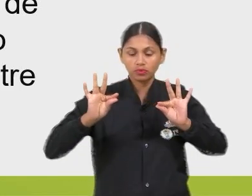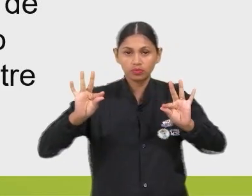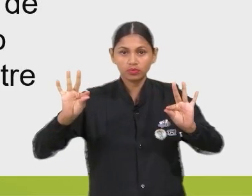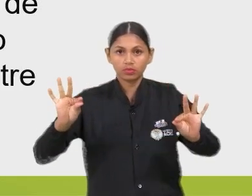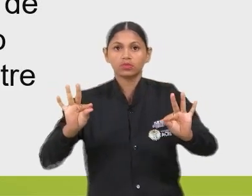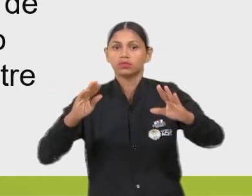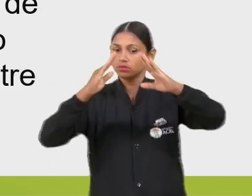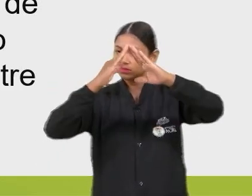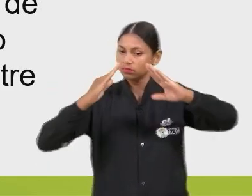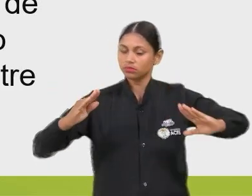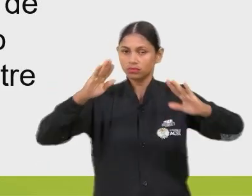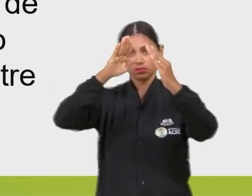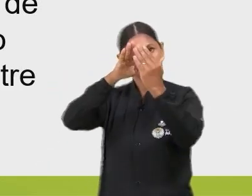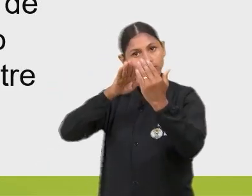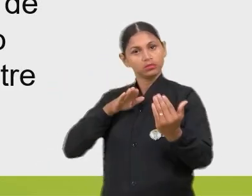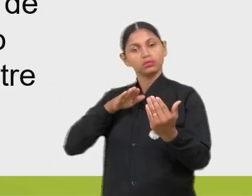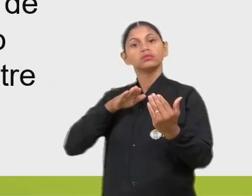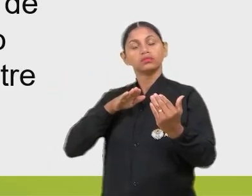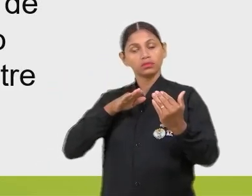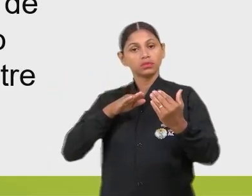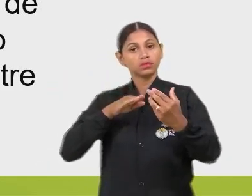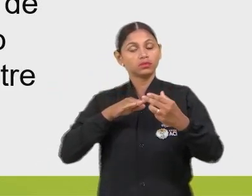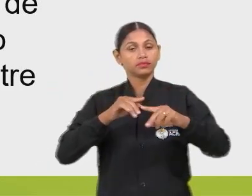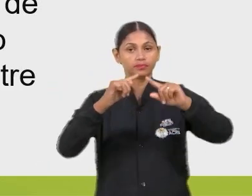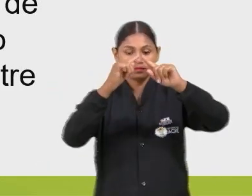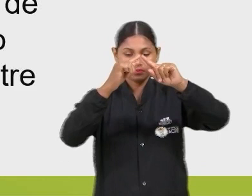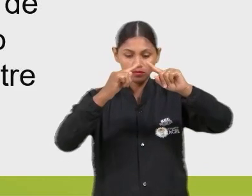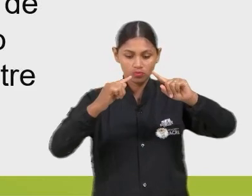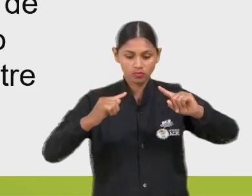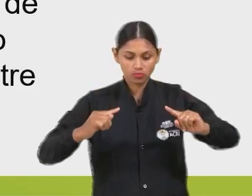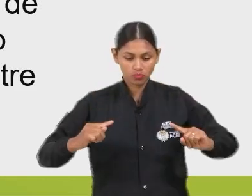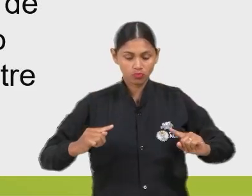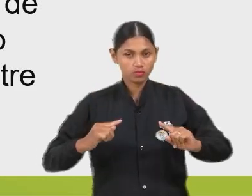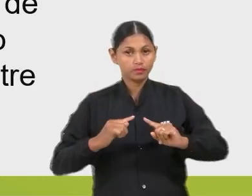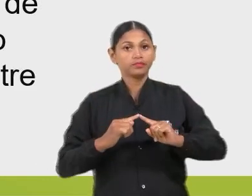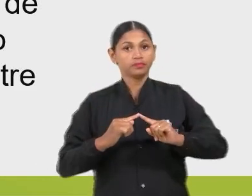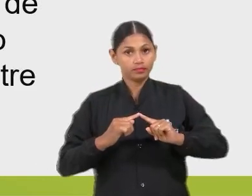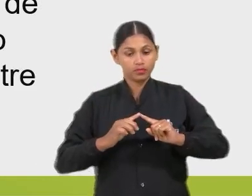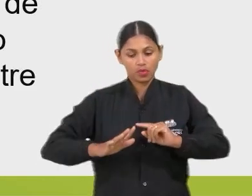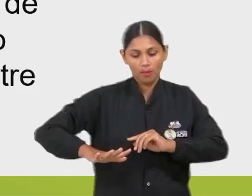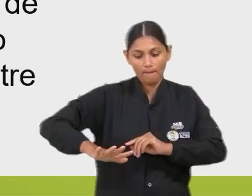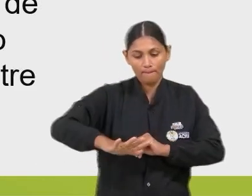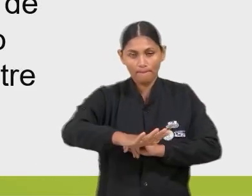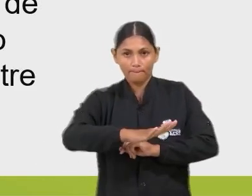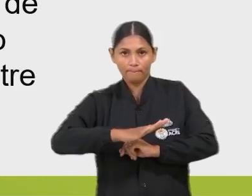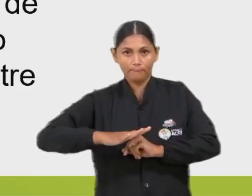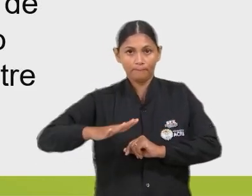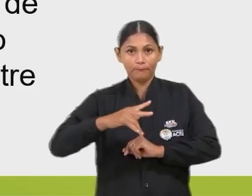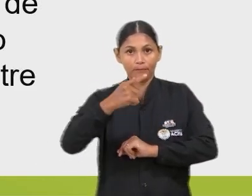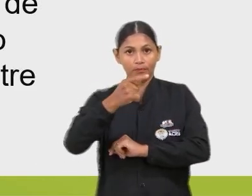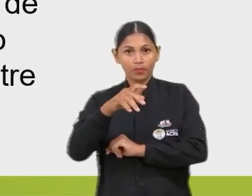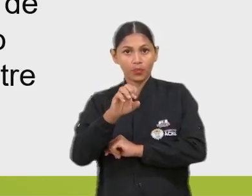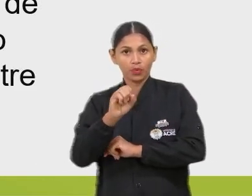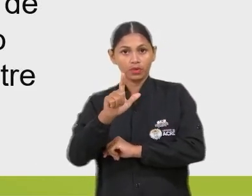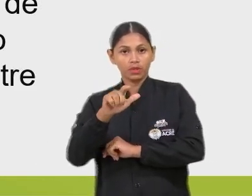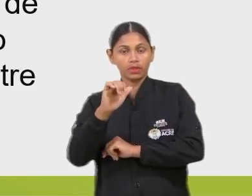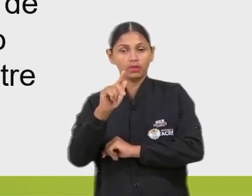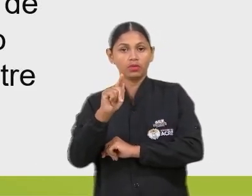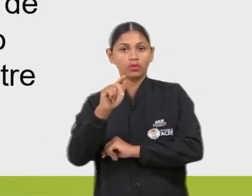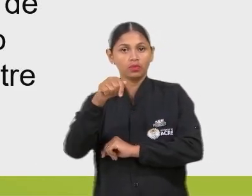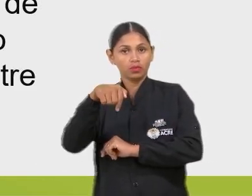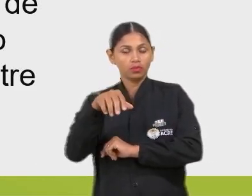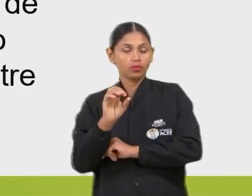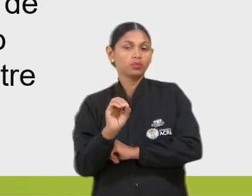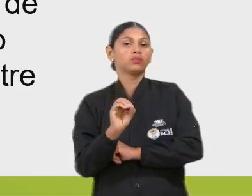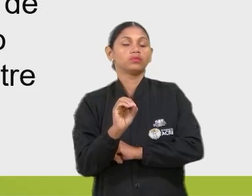faces laterais triangulares. Em outros termos, a pirâmide é um sólido geométrico de base poligonal, que possui todos